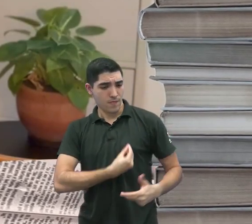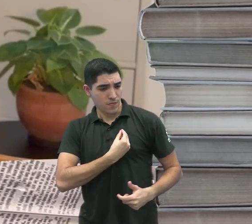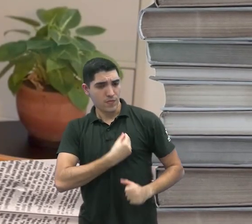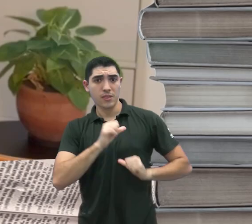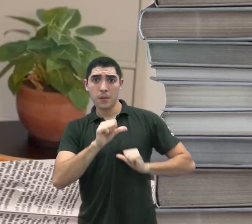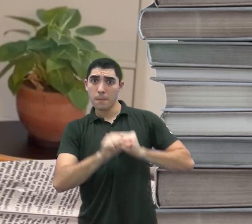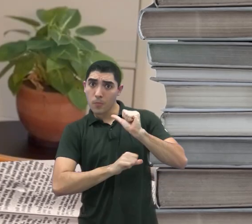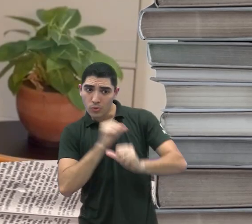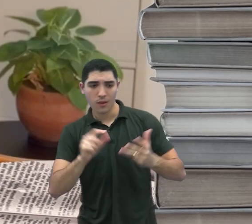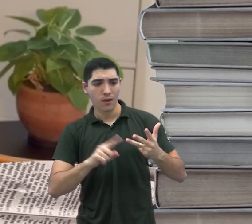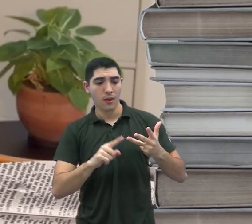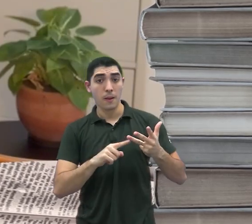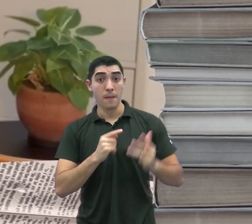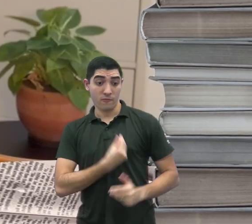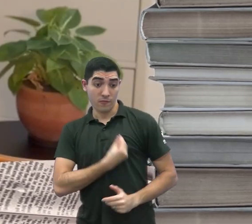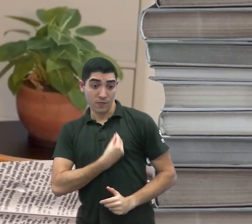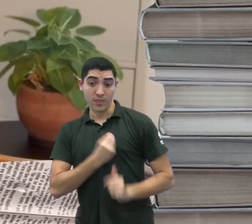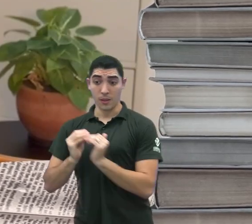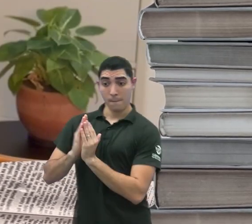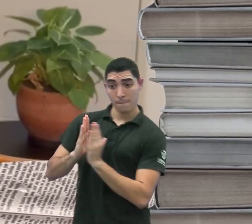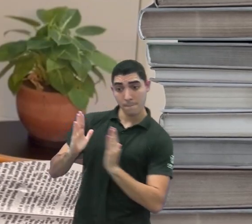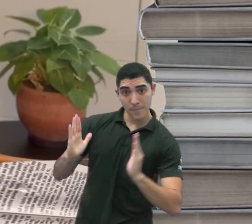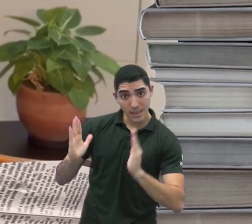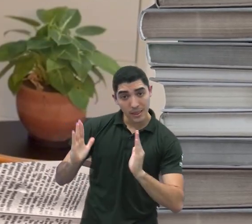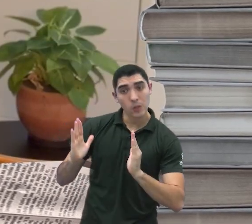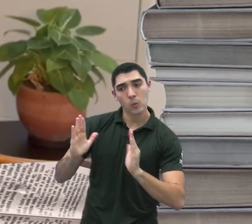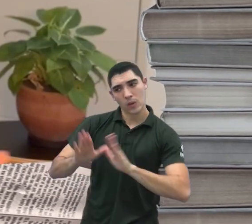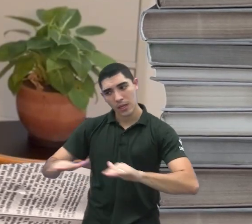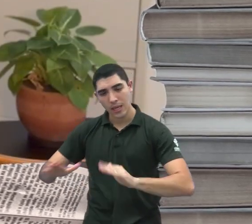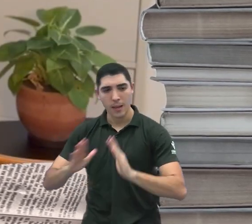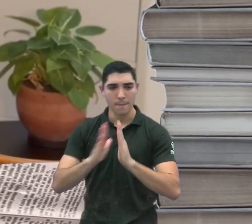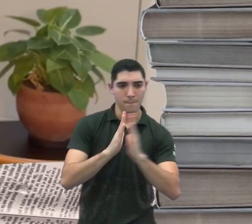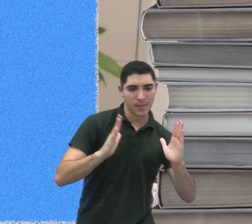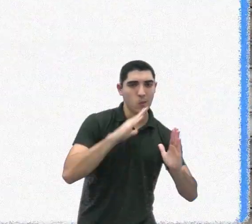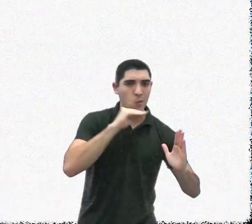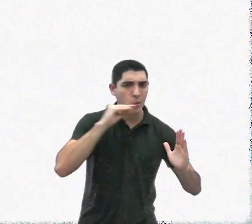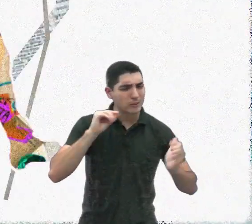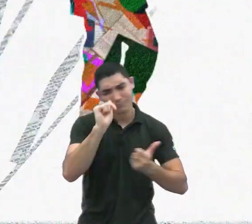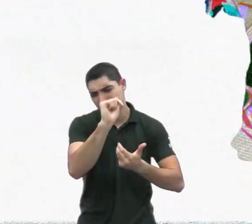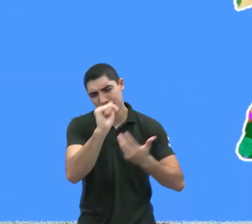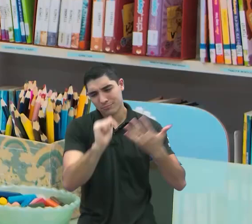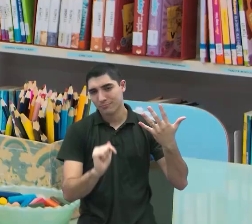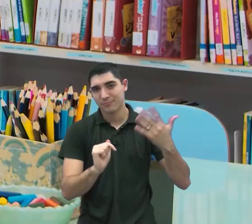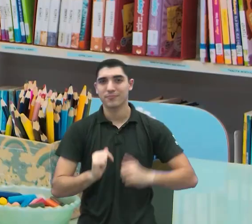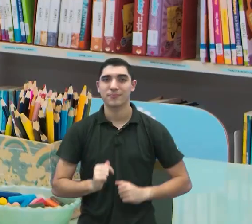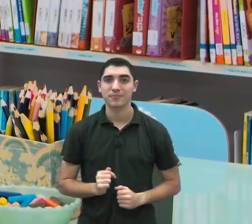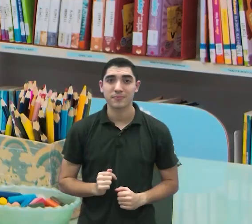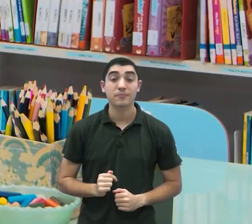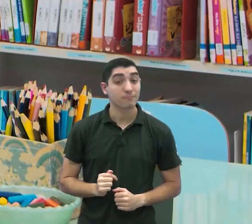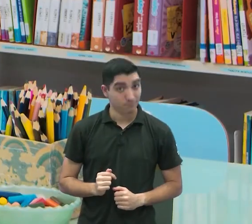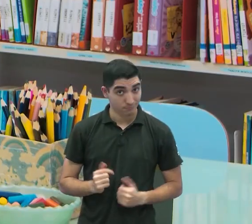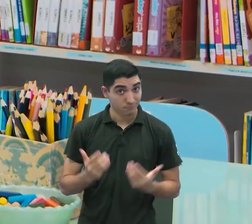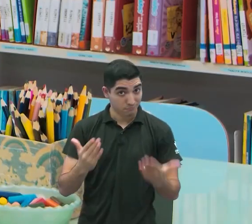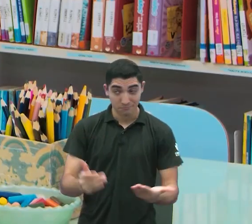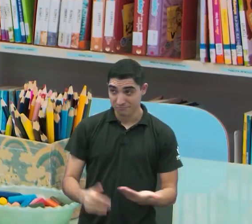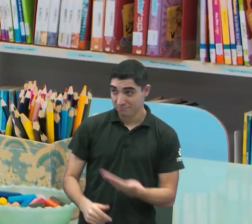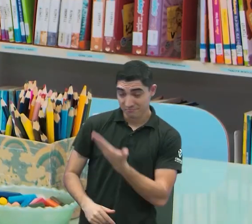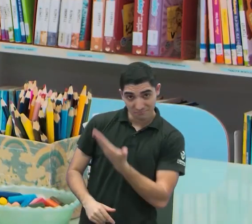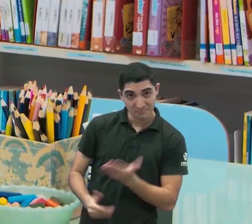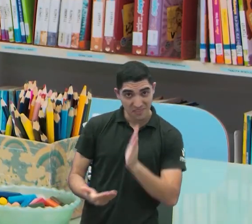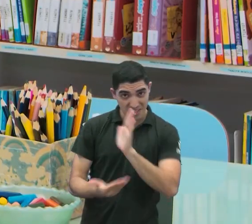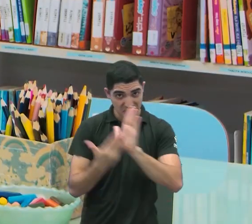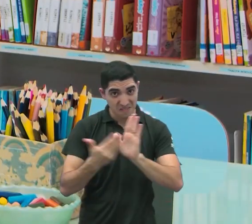e fases que a gente tem ao longo da vida, ao longo do dia. E assim como a escritora traz